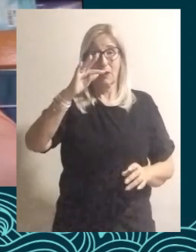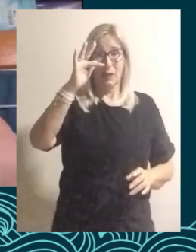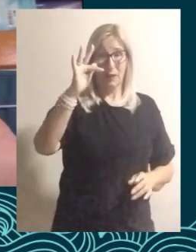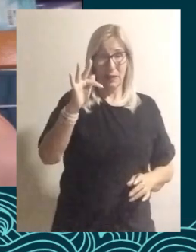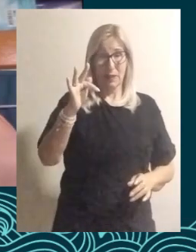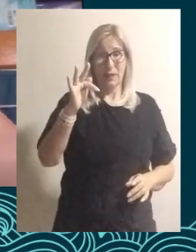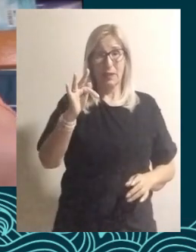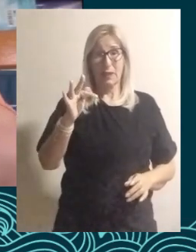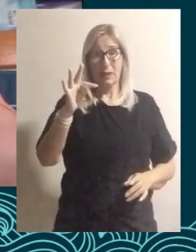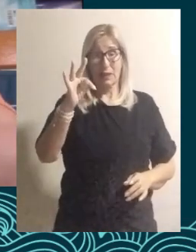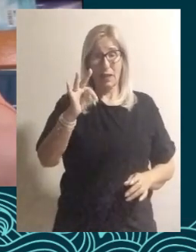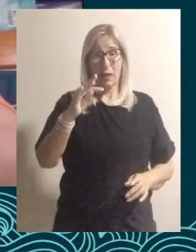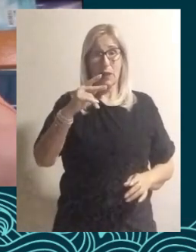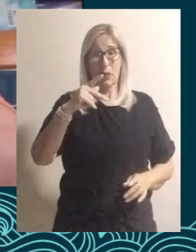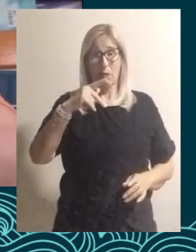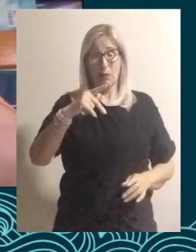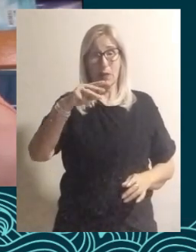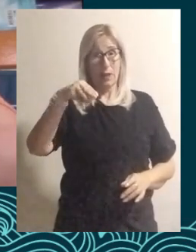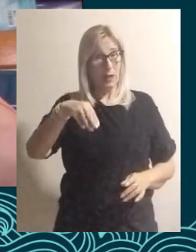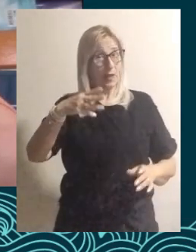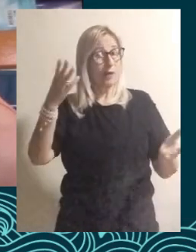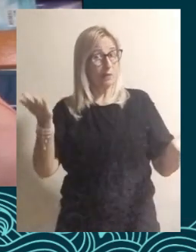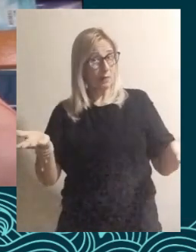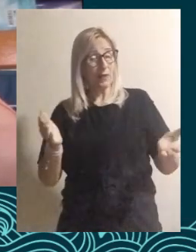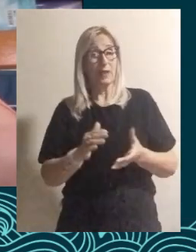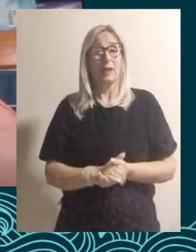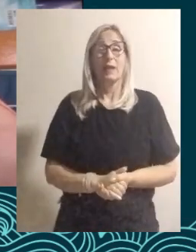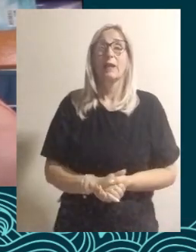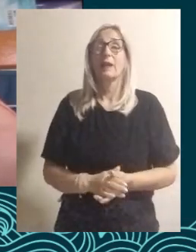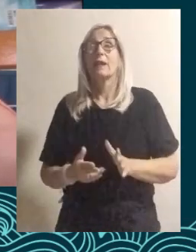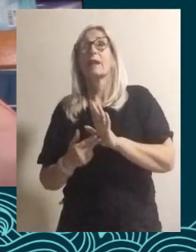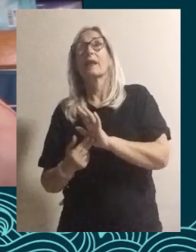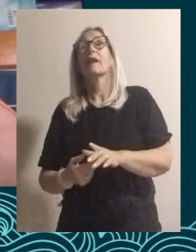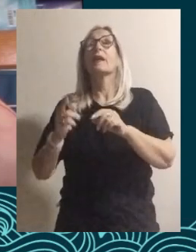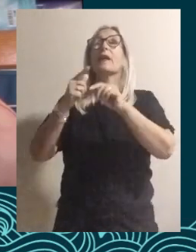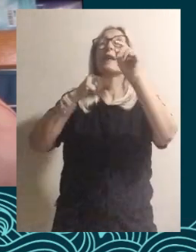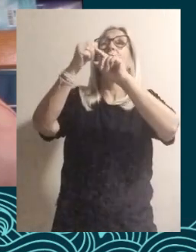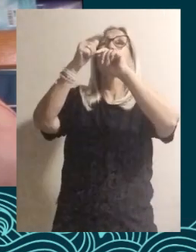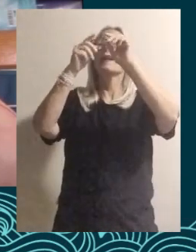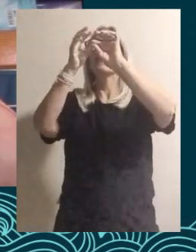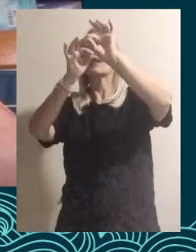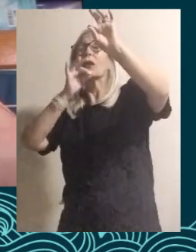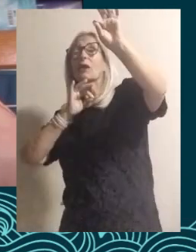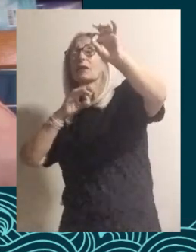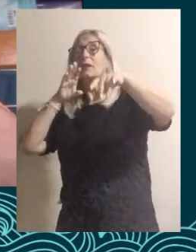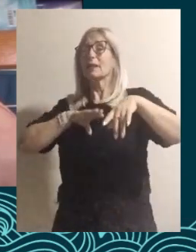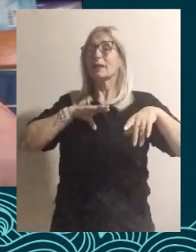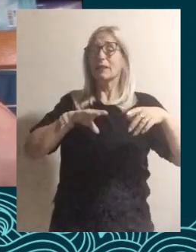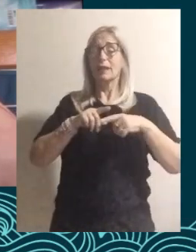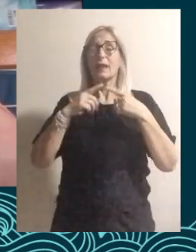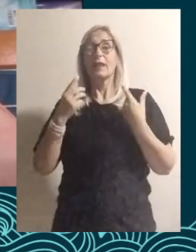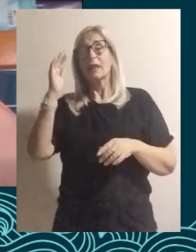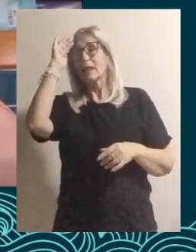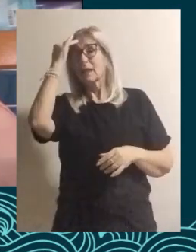tempo passou, e eu acho que foi a oportunidade de estar vivendo embaixo das estrelas durante muito tempo, de estar longe das luzes